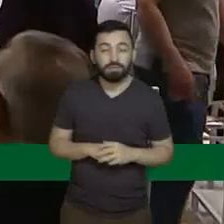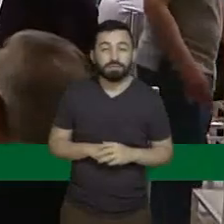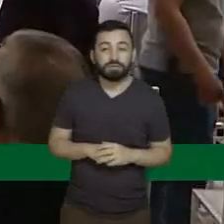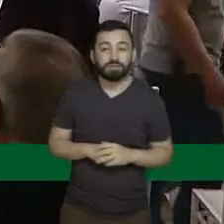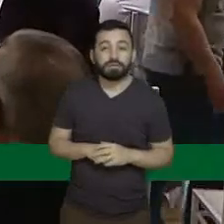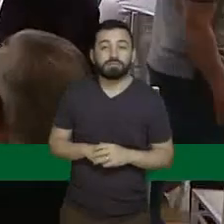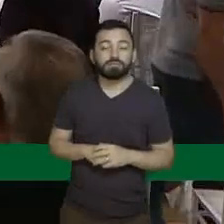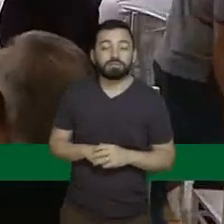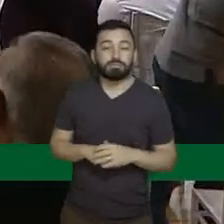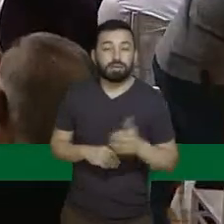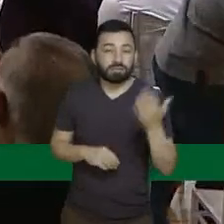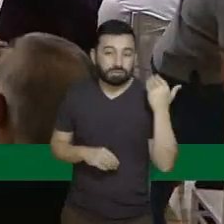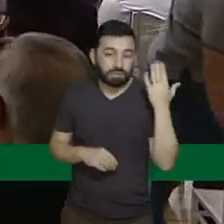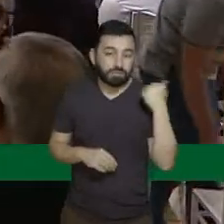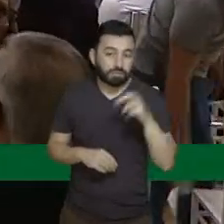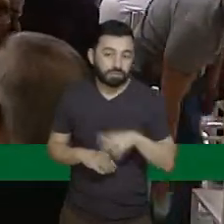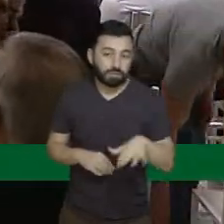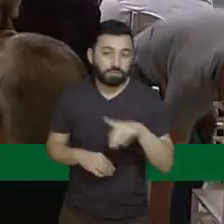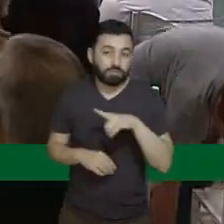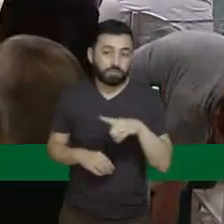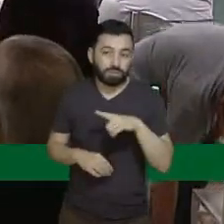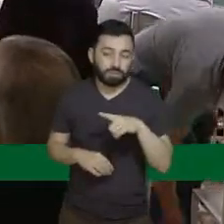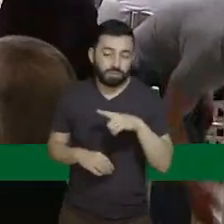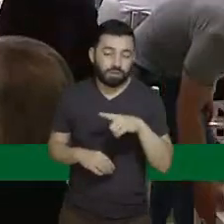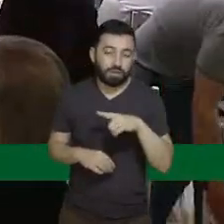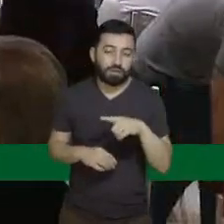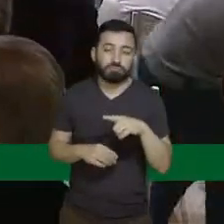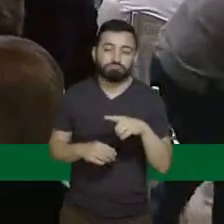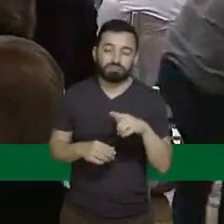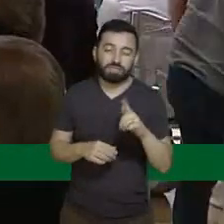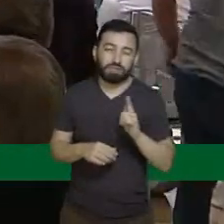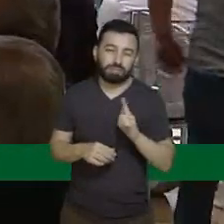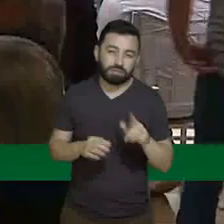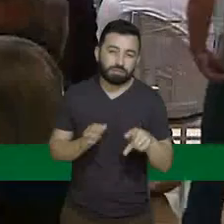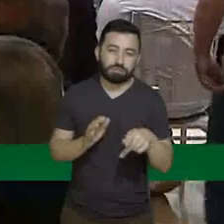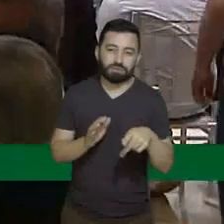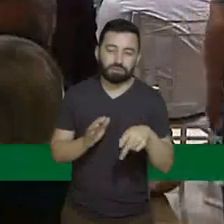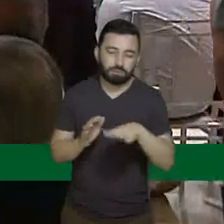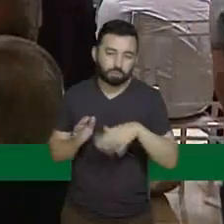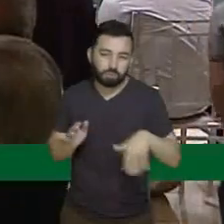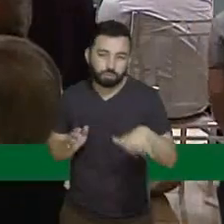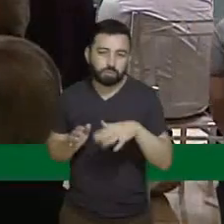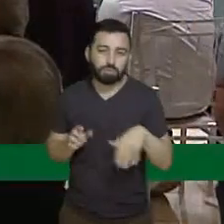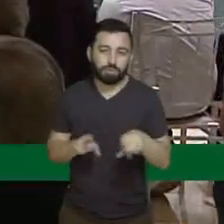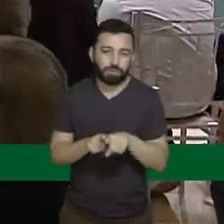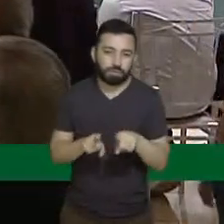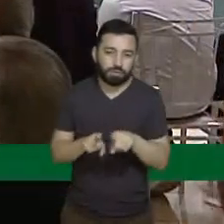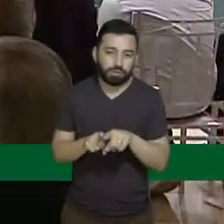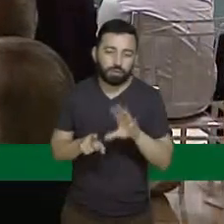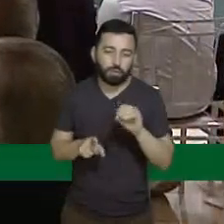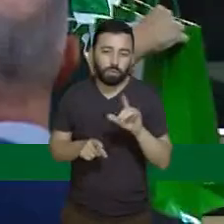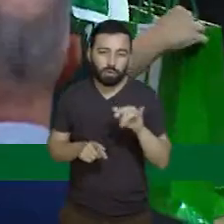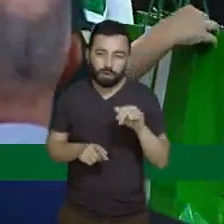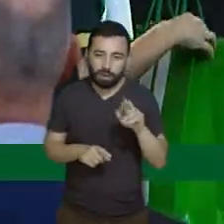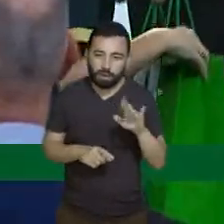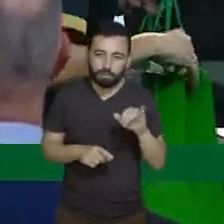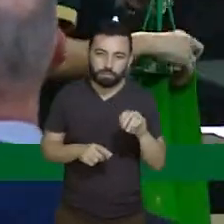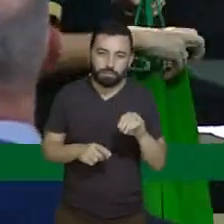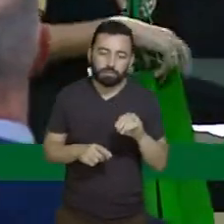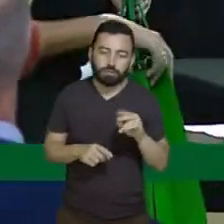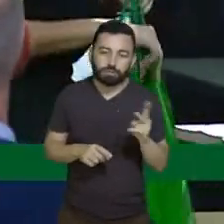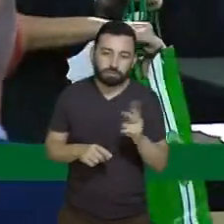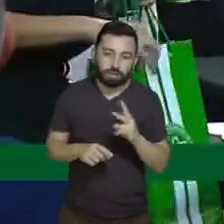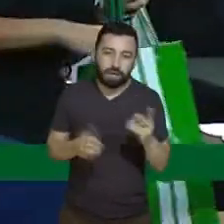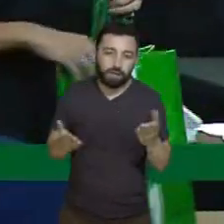basicamente no passado era composta por colorados e gremistas, gremistas e colorados. Eles continuam gremistas e colorados, porém agora